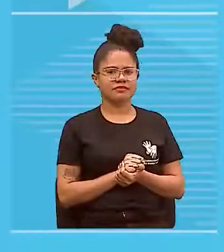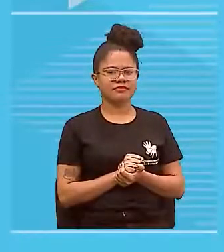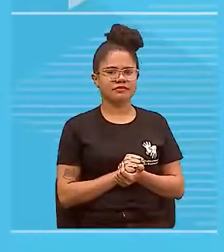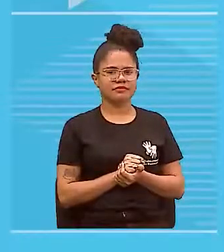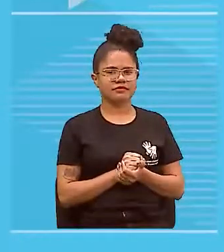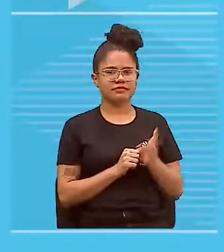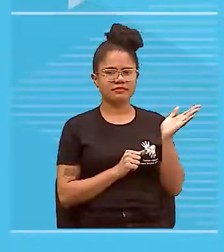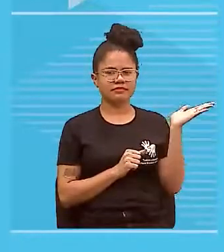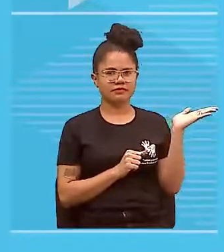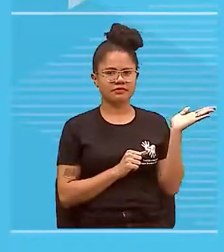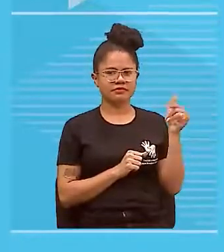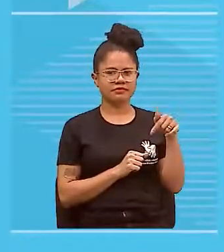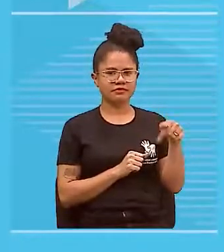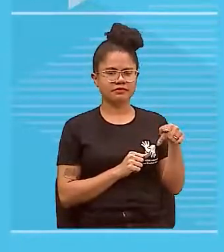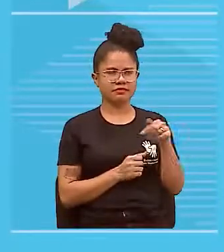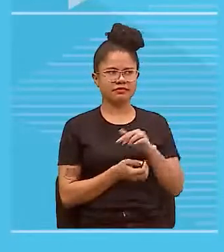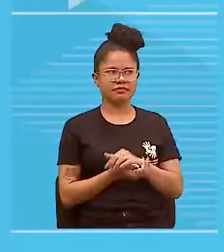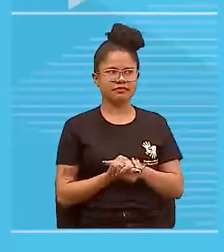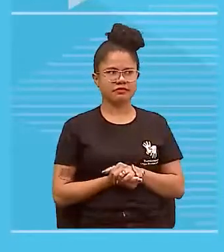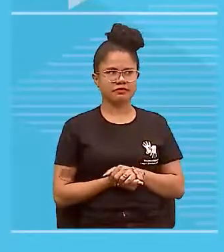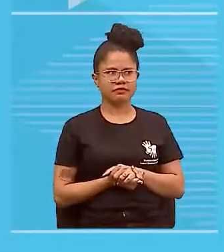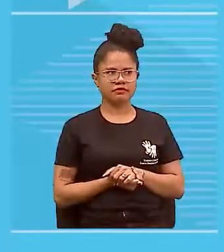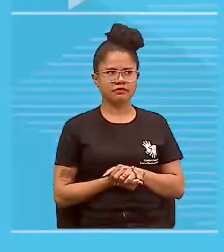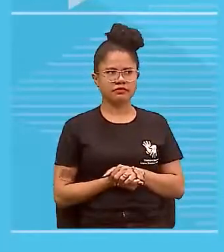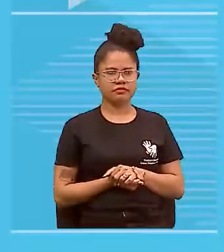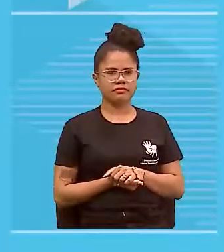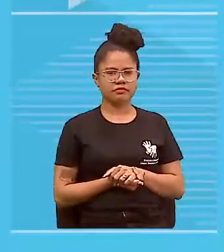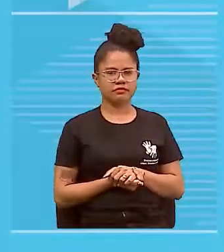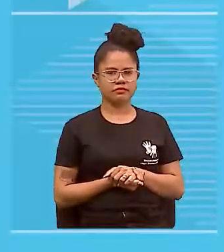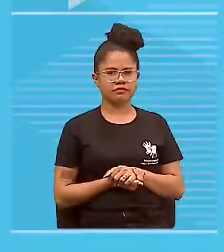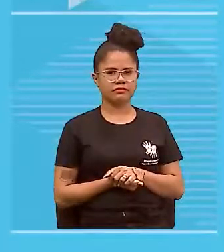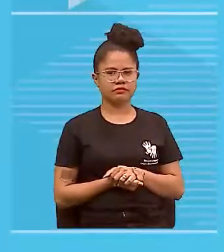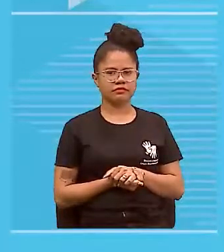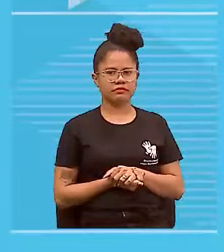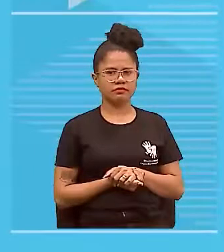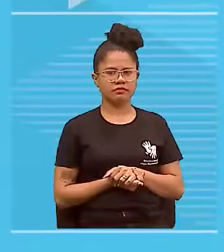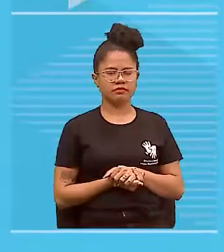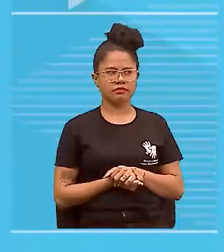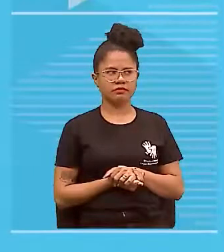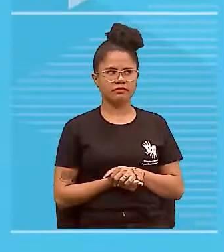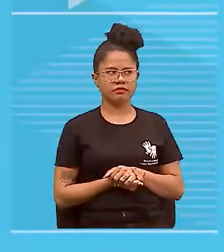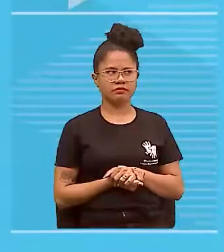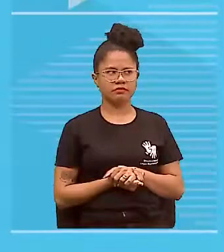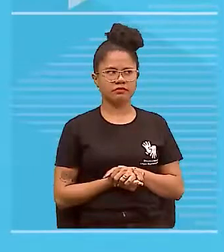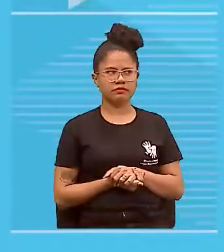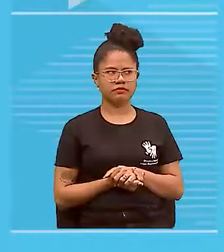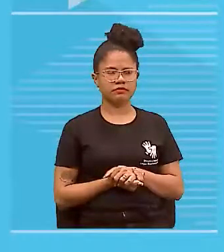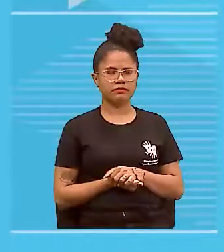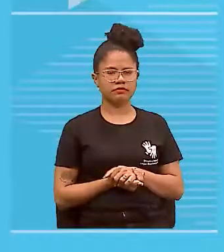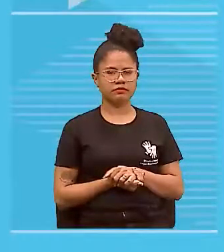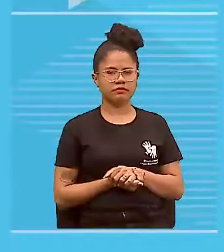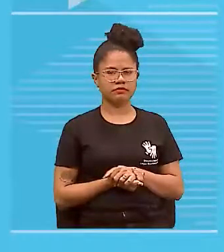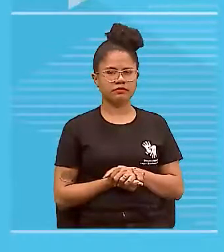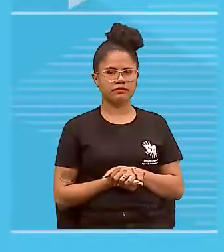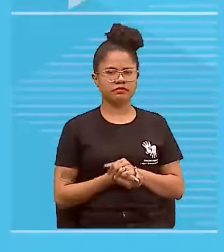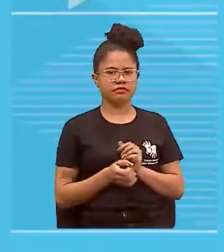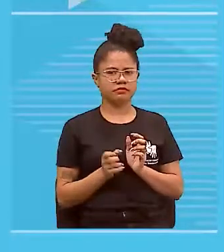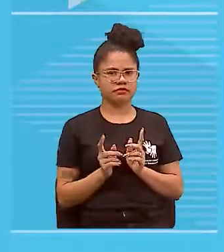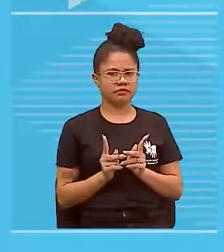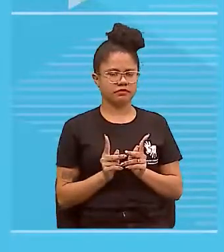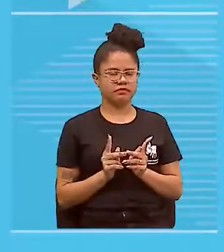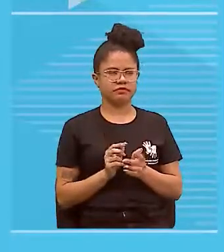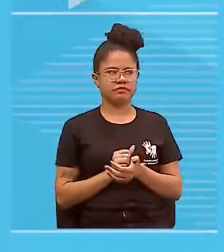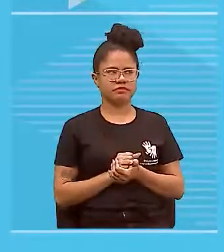do microconto a palavra nublado é empregada no sentido conotativo Beleza já falei sobre